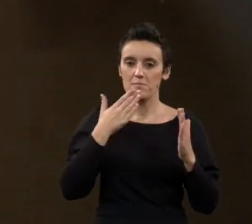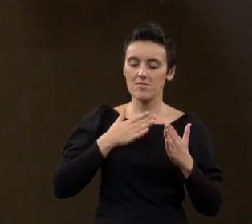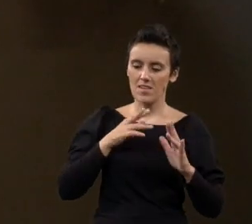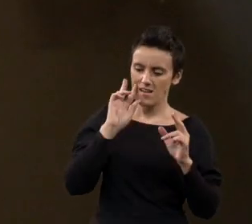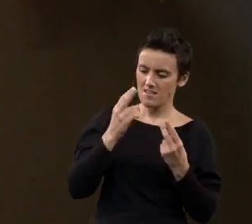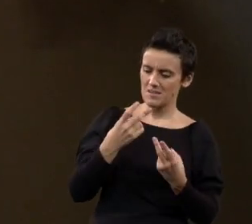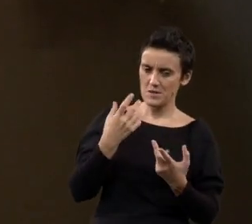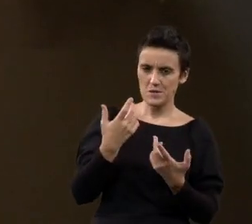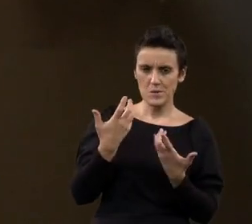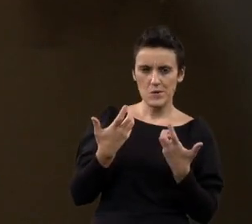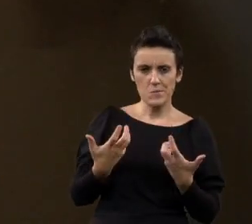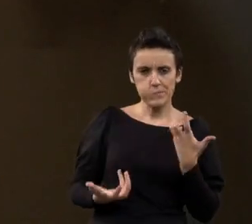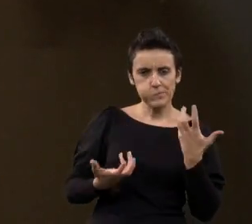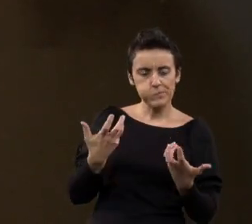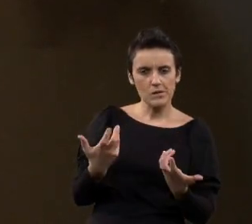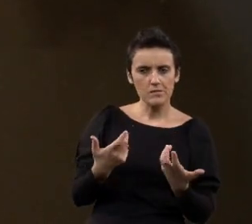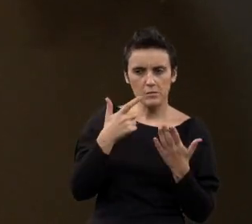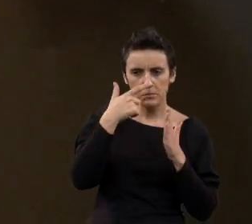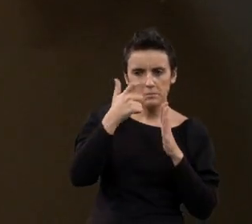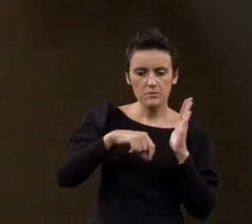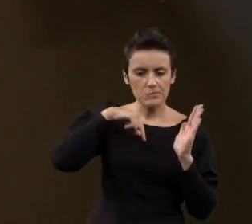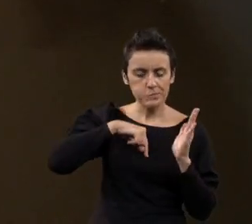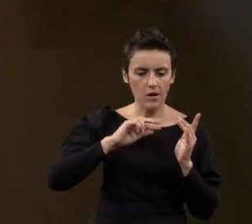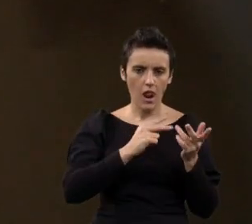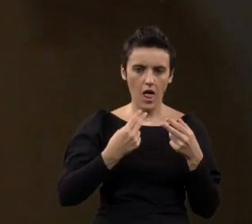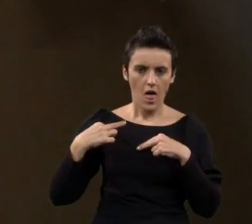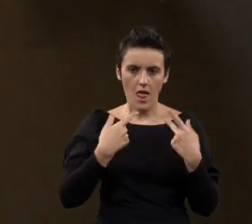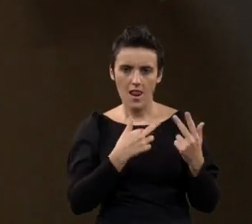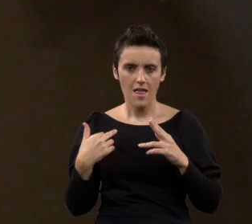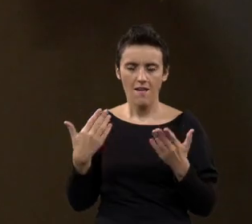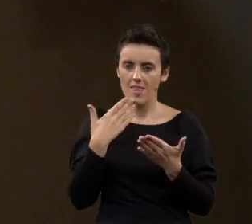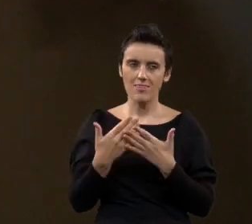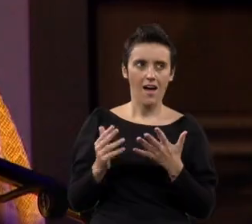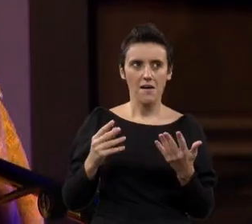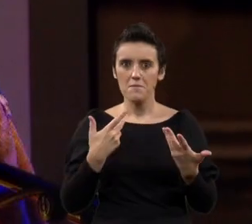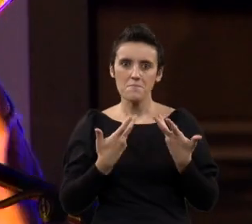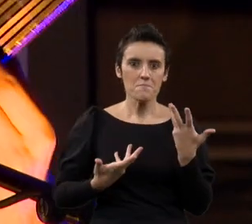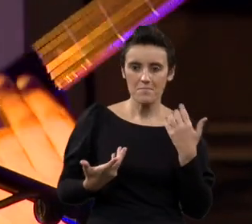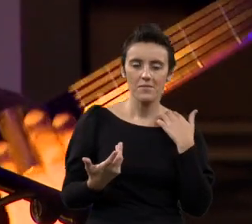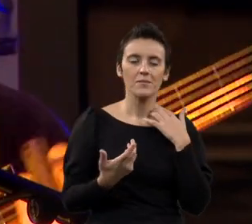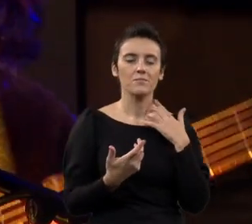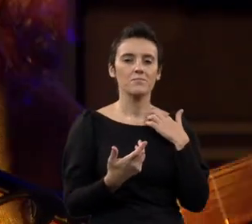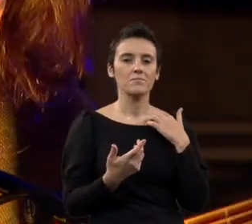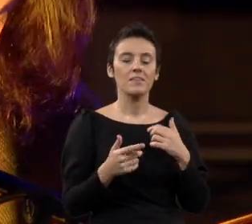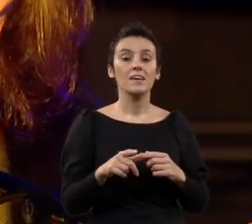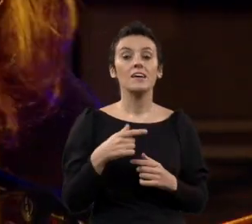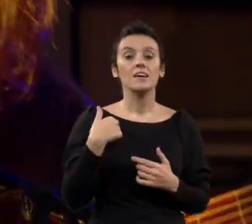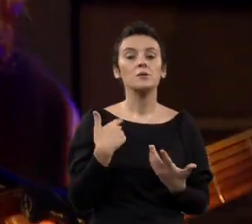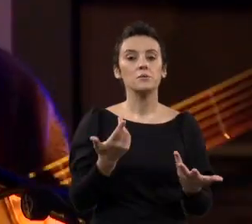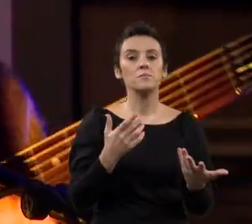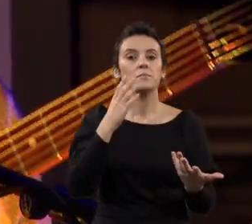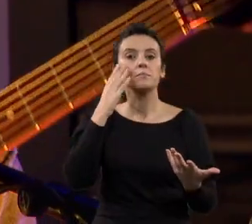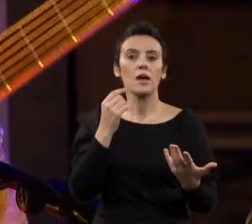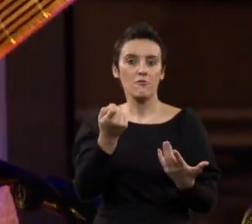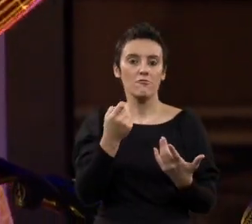questiona, não é, sobre todas essas personagens que temos dentro de nós e essa dualidade. E acho que ainda estou um bocado nessa